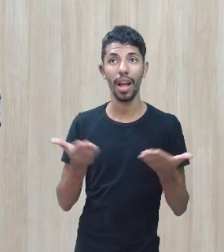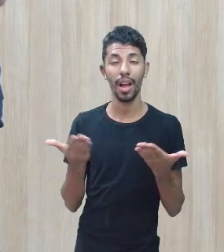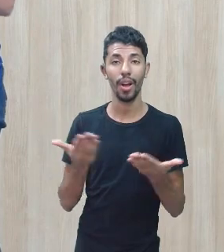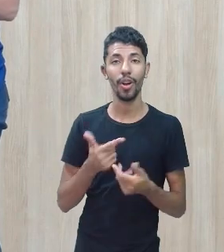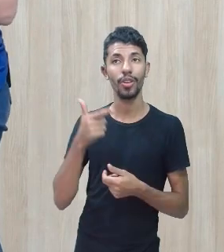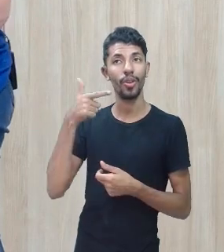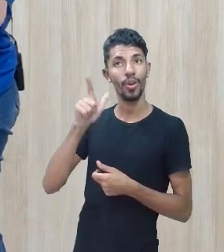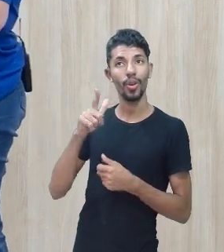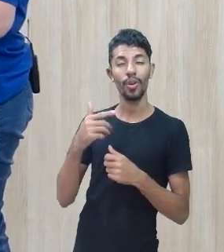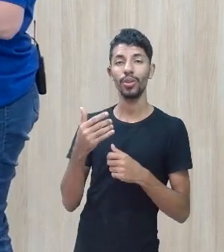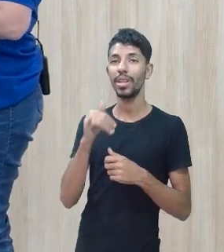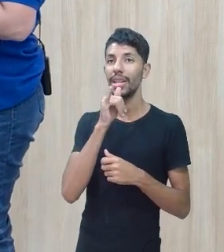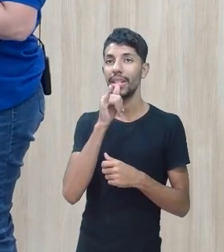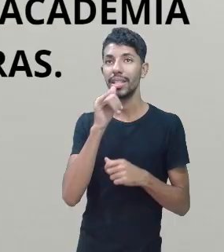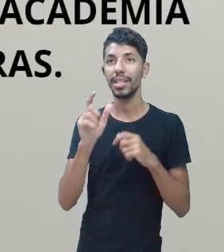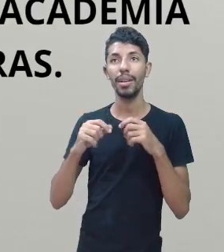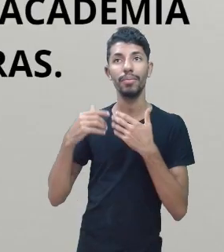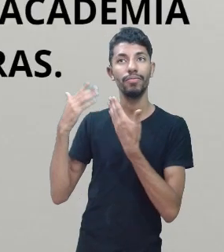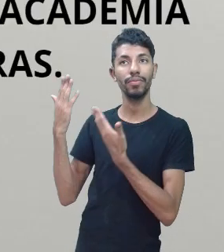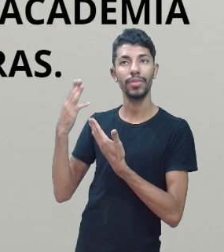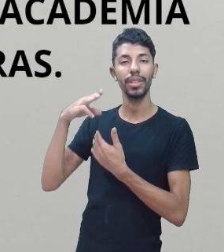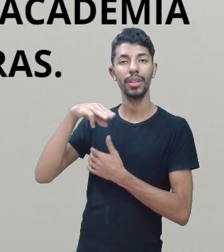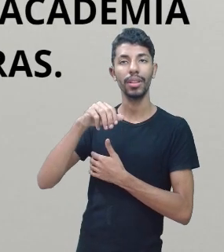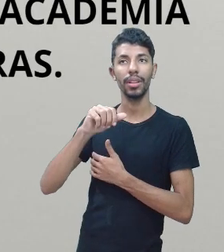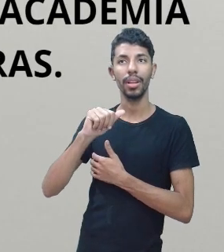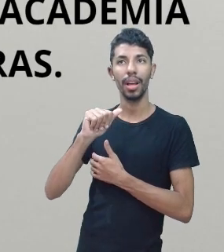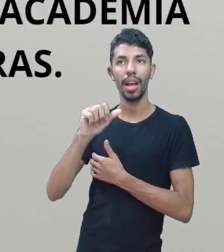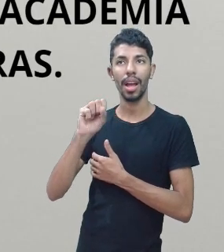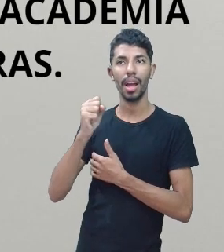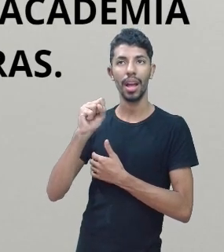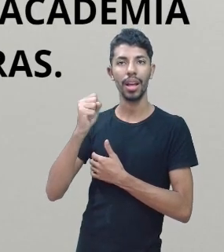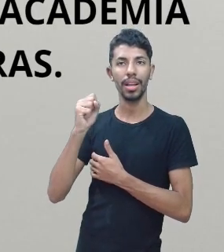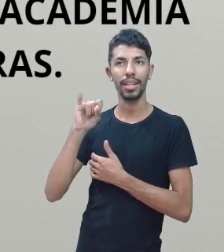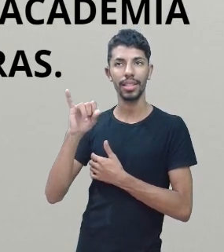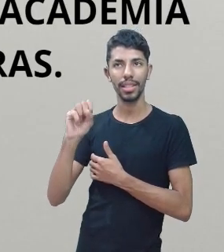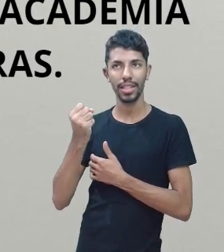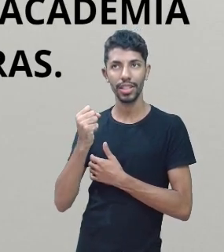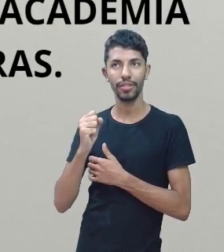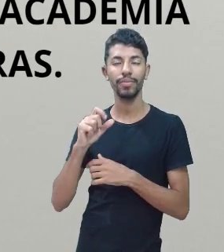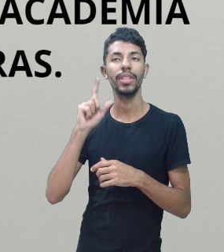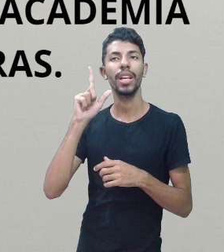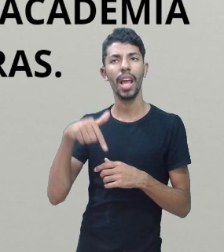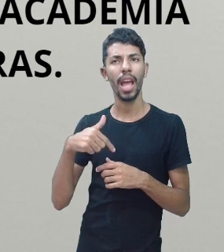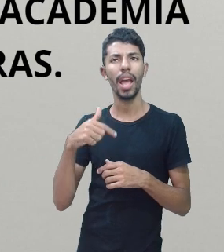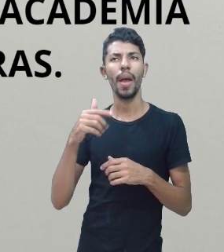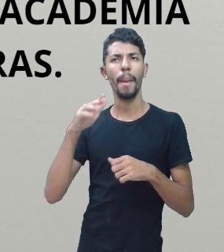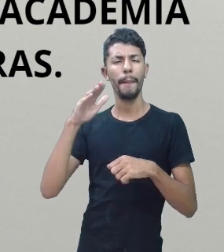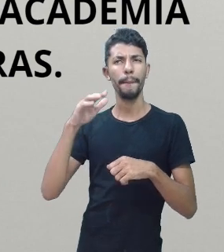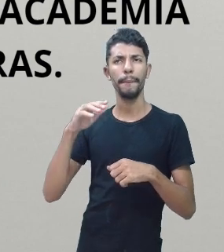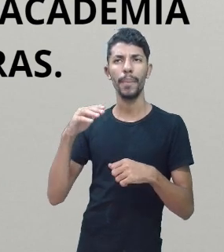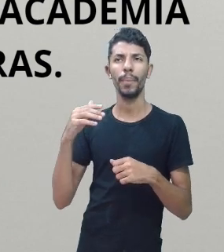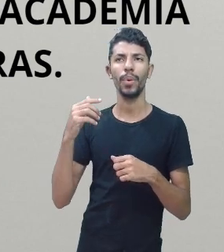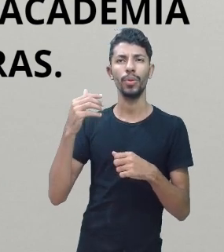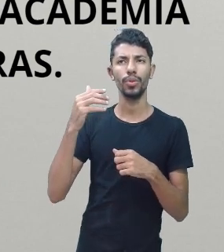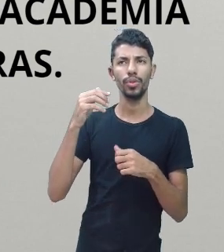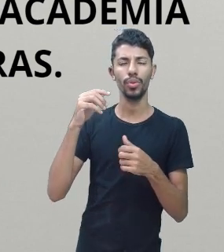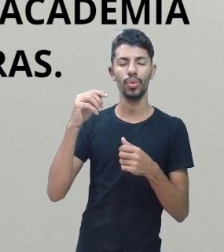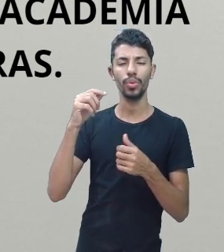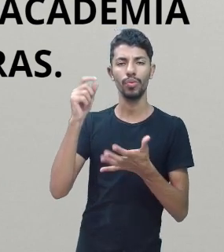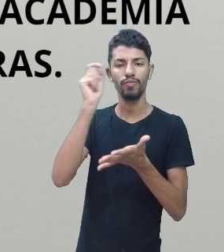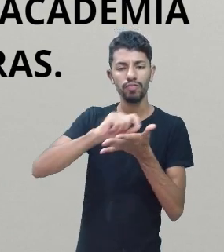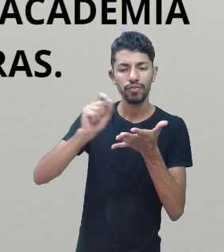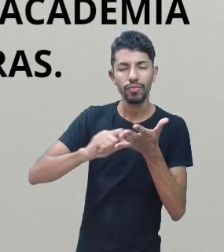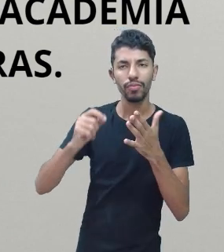exemplo aqui, que é Machado de Assis, Machado de Assis é considerado o maior escritor